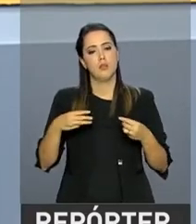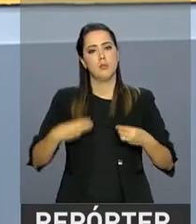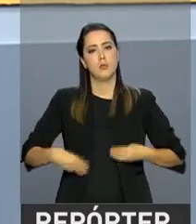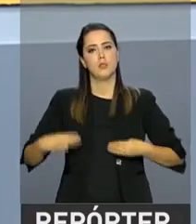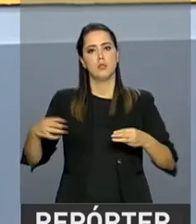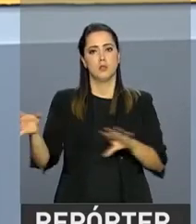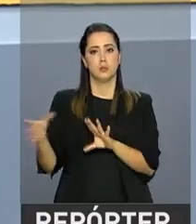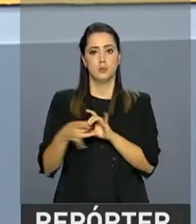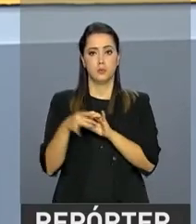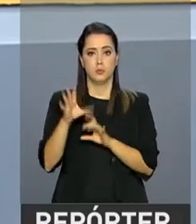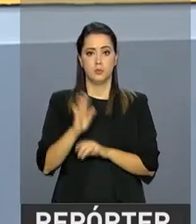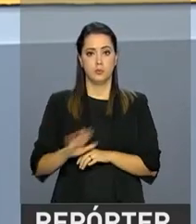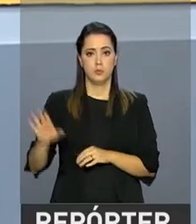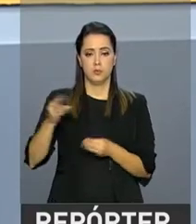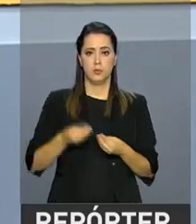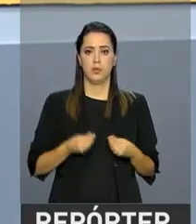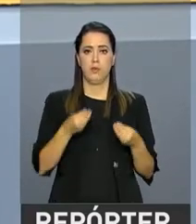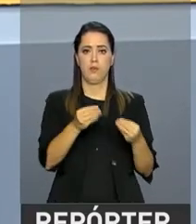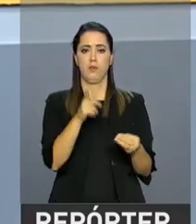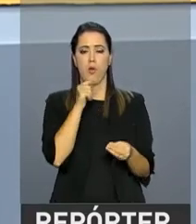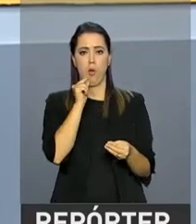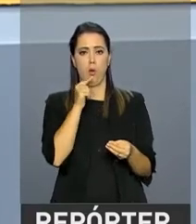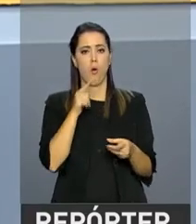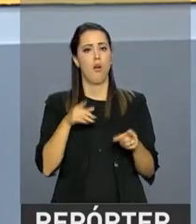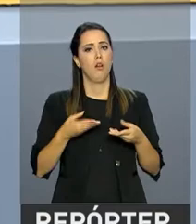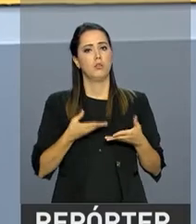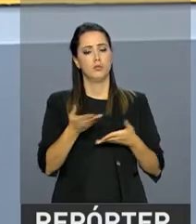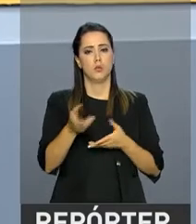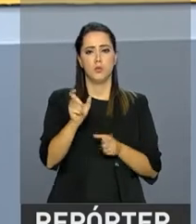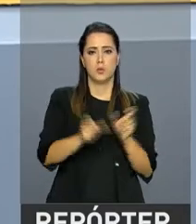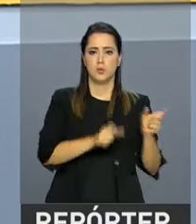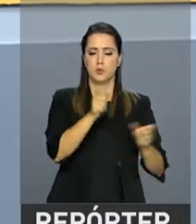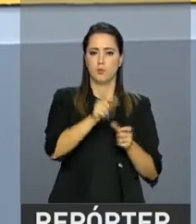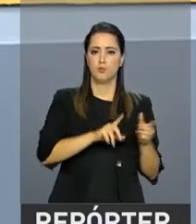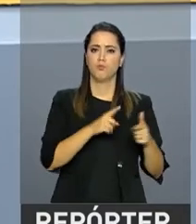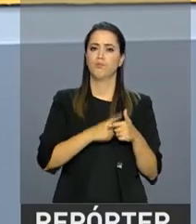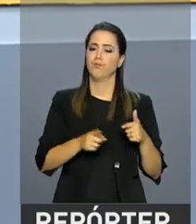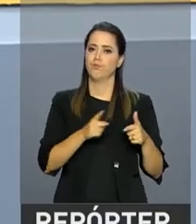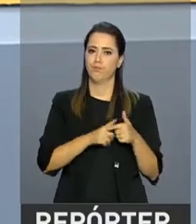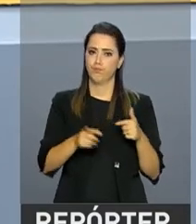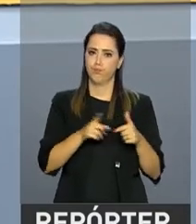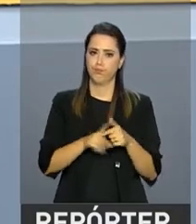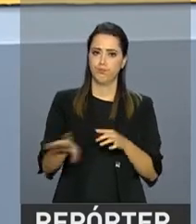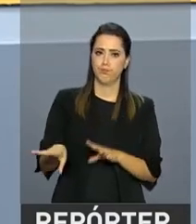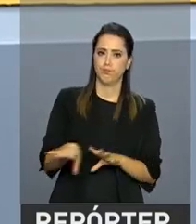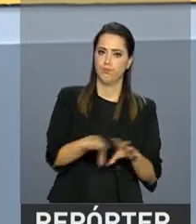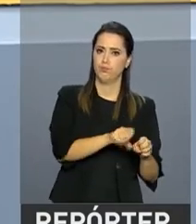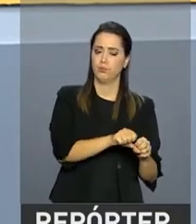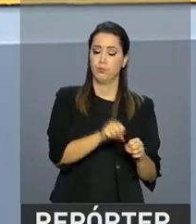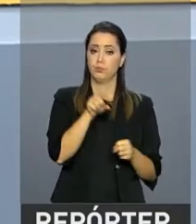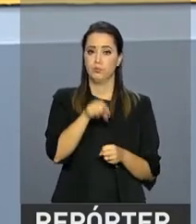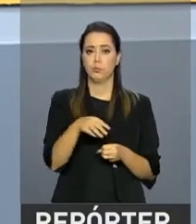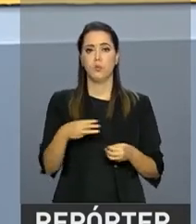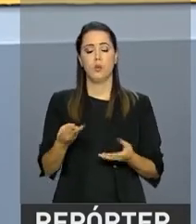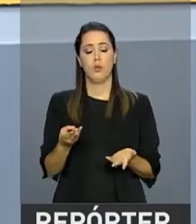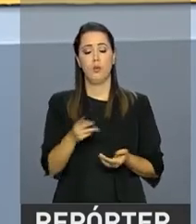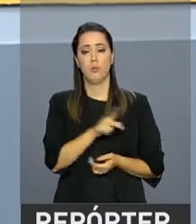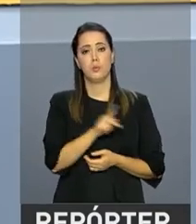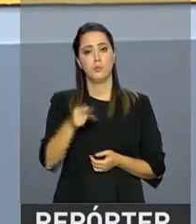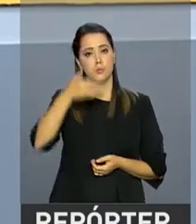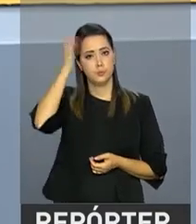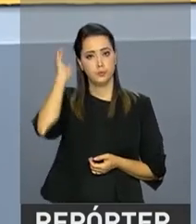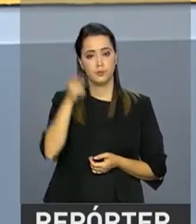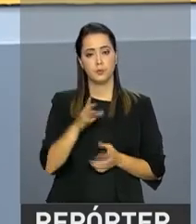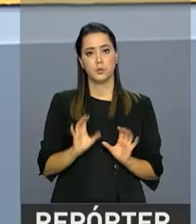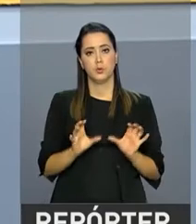enviou carregamentos de água mineral para os atingidos pela contaminação segundo o decreto presidencial publicado hoje